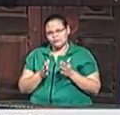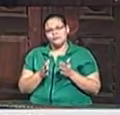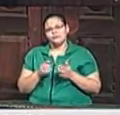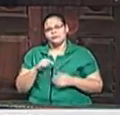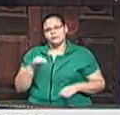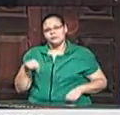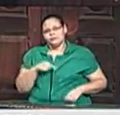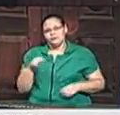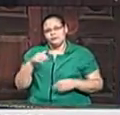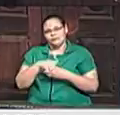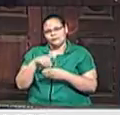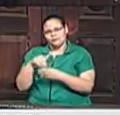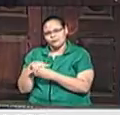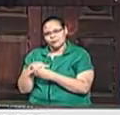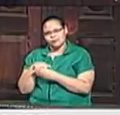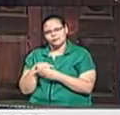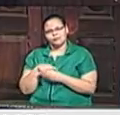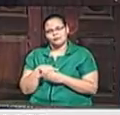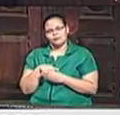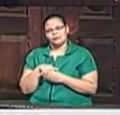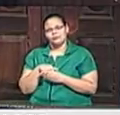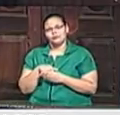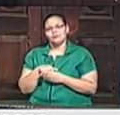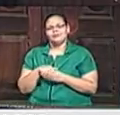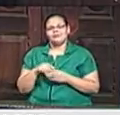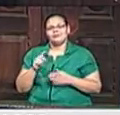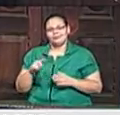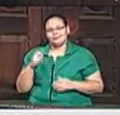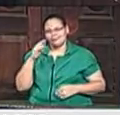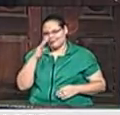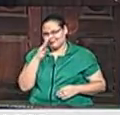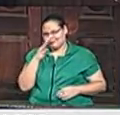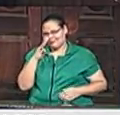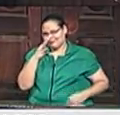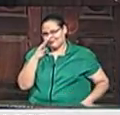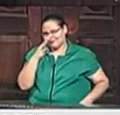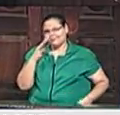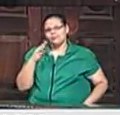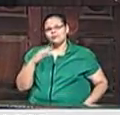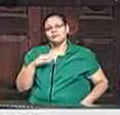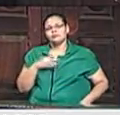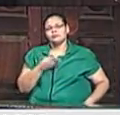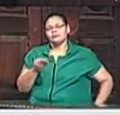das nossas votações, apreciação da ordem do dia,